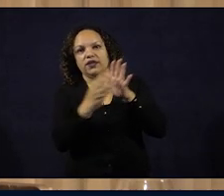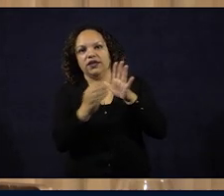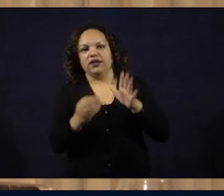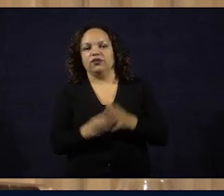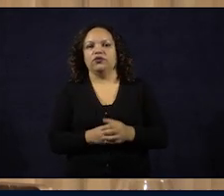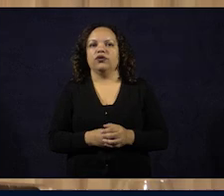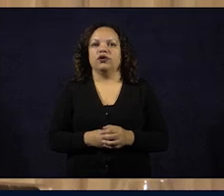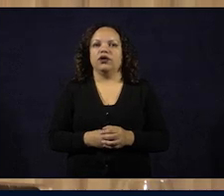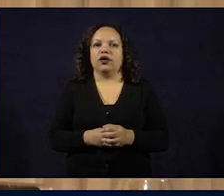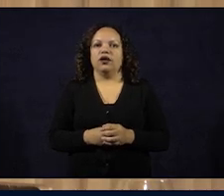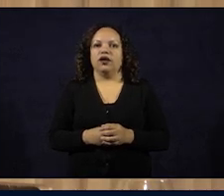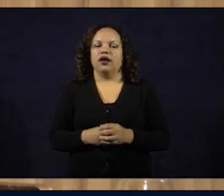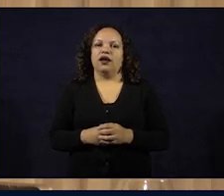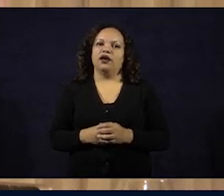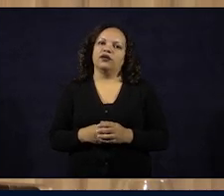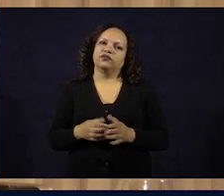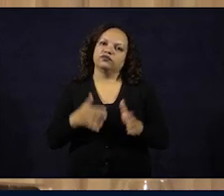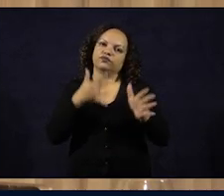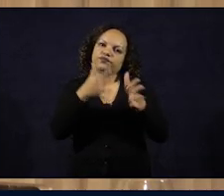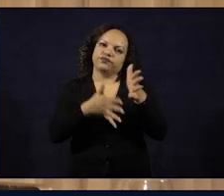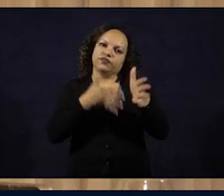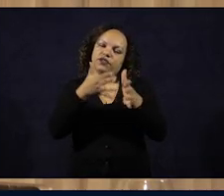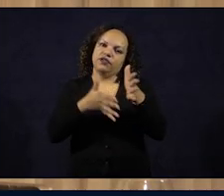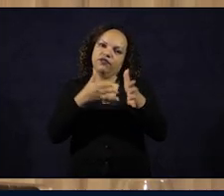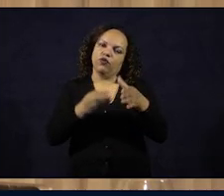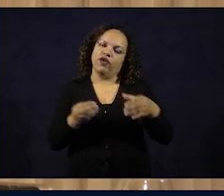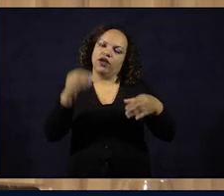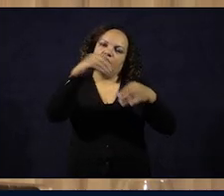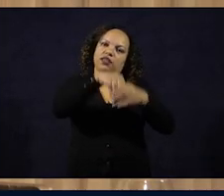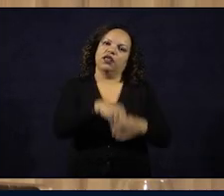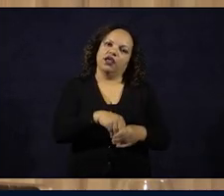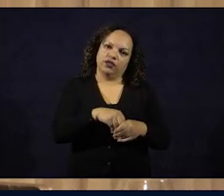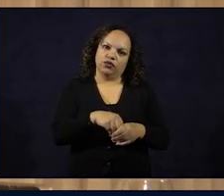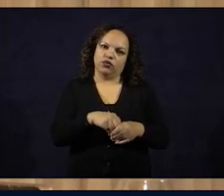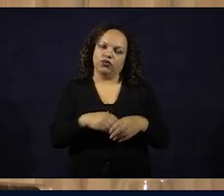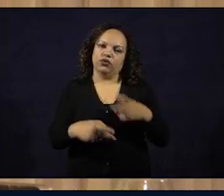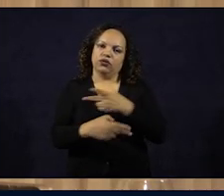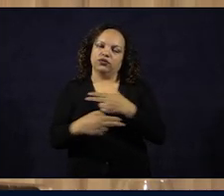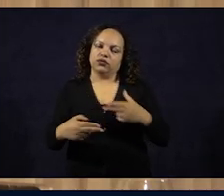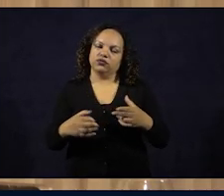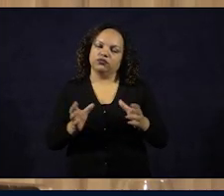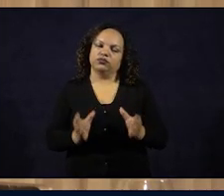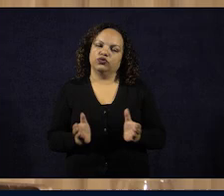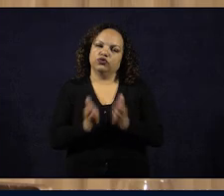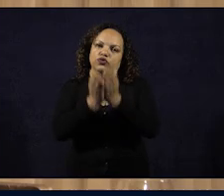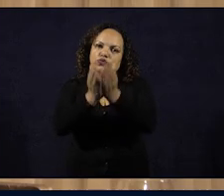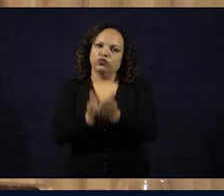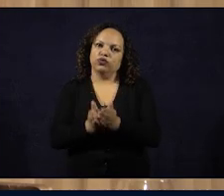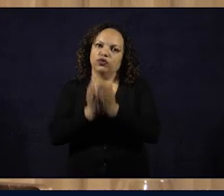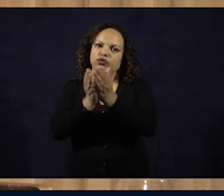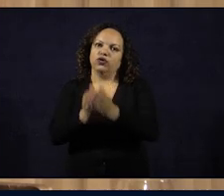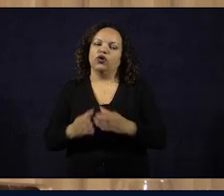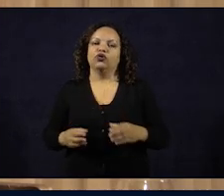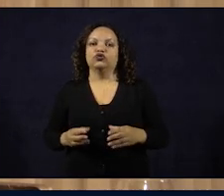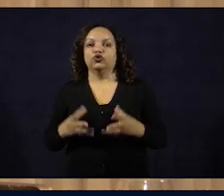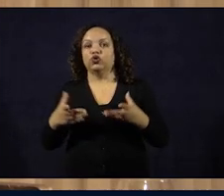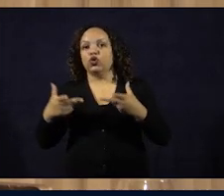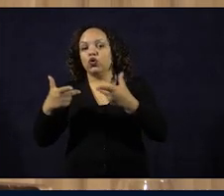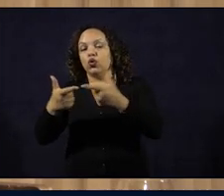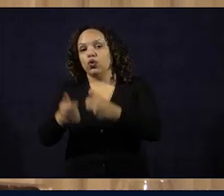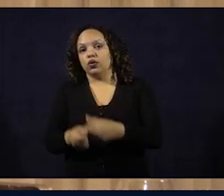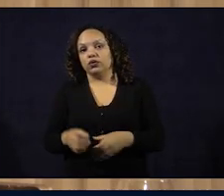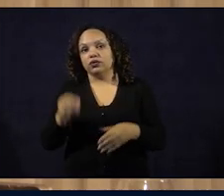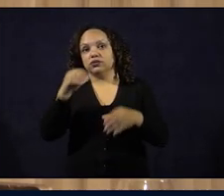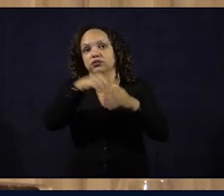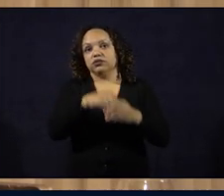entender, FIPS é a malha ferroviária dentro do Porto de Santos, onde as operadoras ferroviárias que estão presentes no